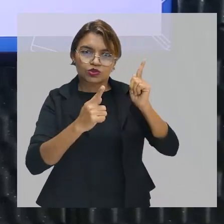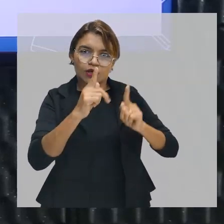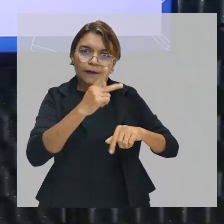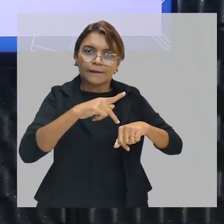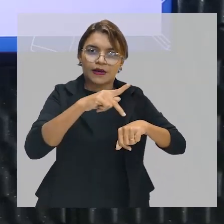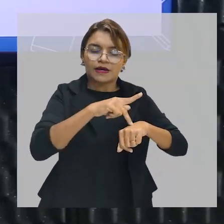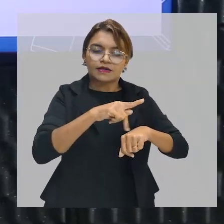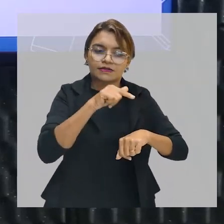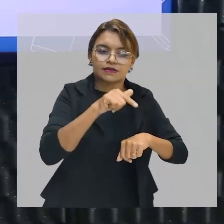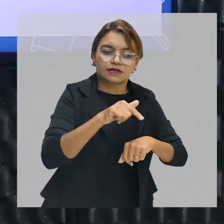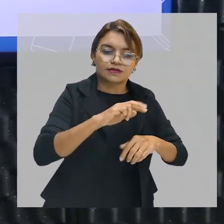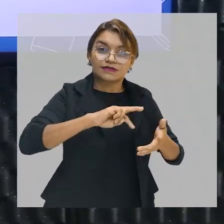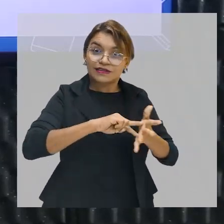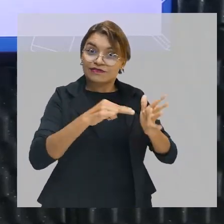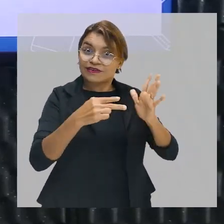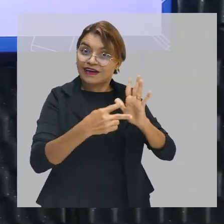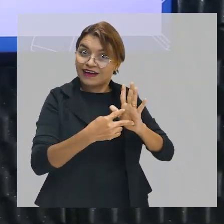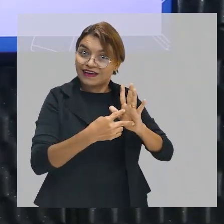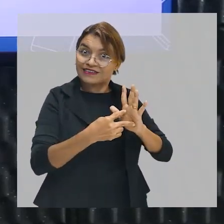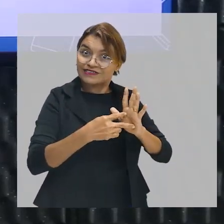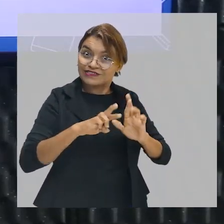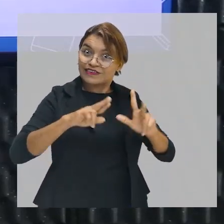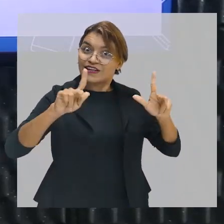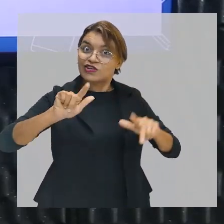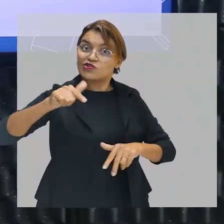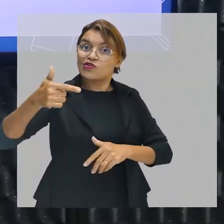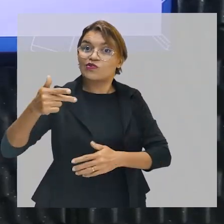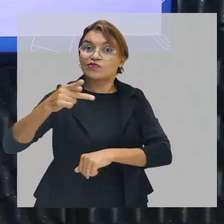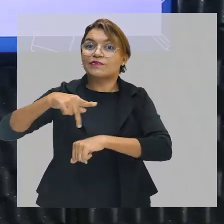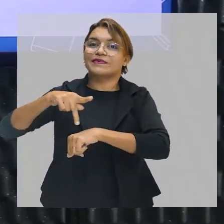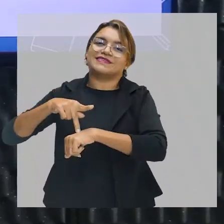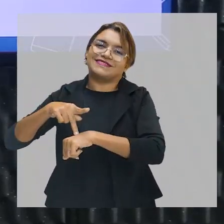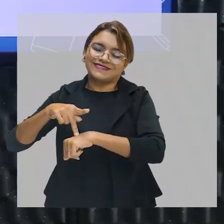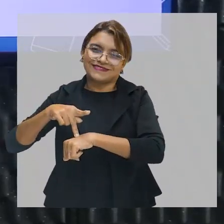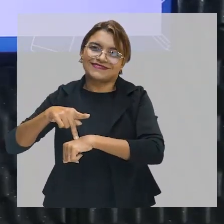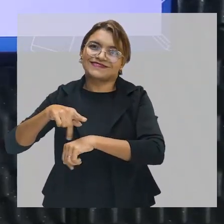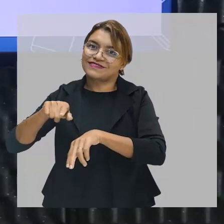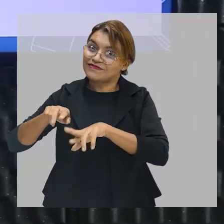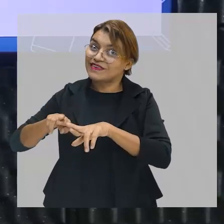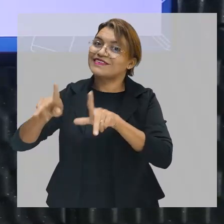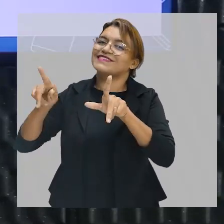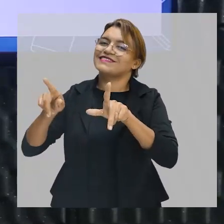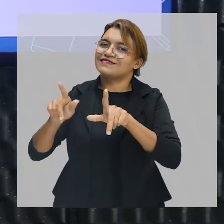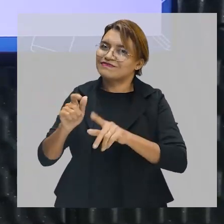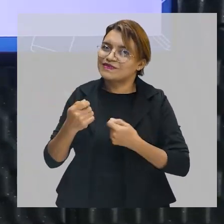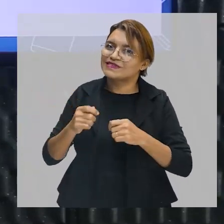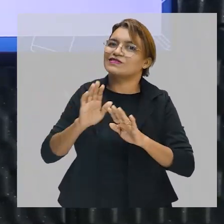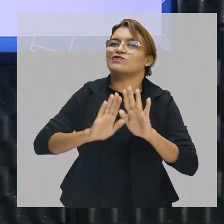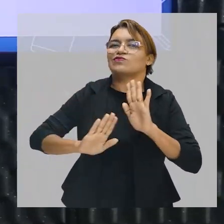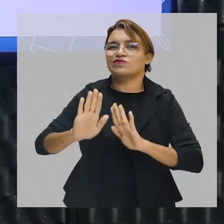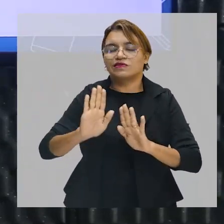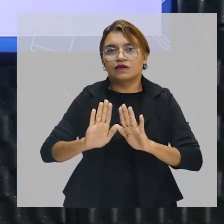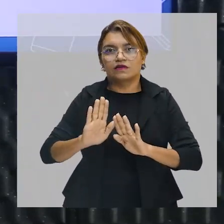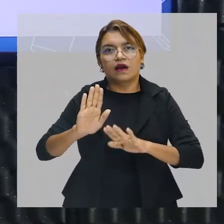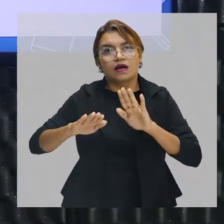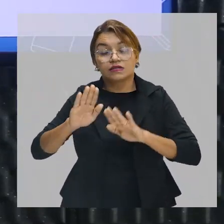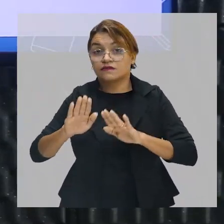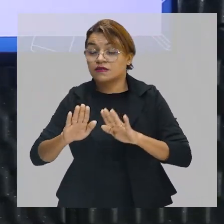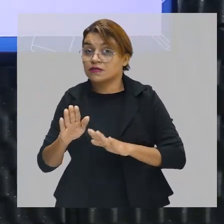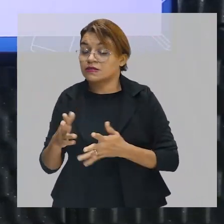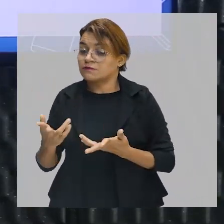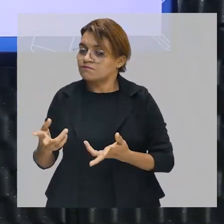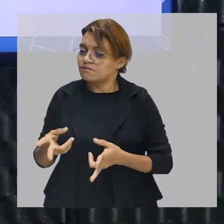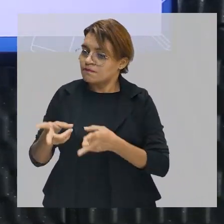ele pode ter um significado, em outro país pode ser completamente diferente, às vezes até ofensivo, né?